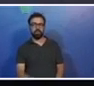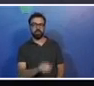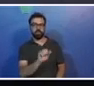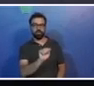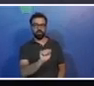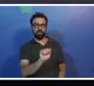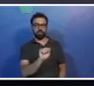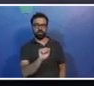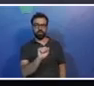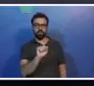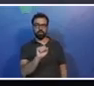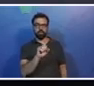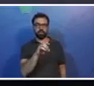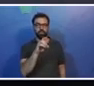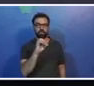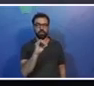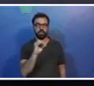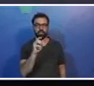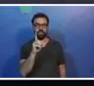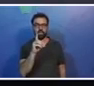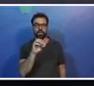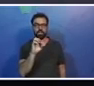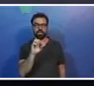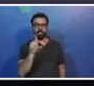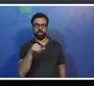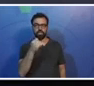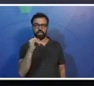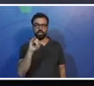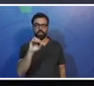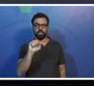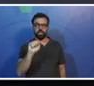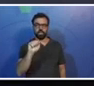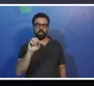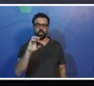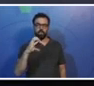adjacente, adjunto, adivinho.